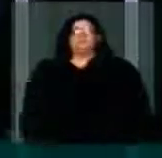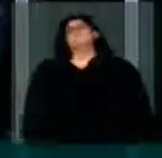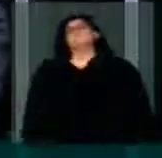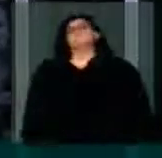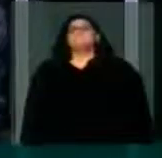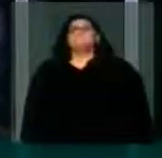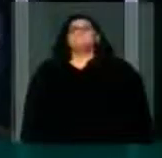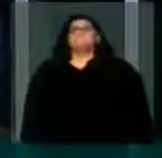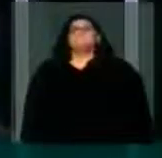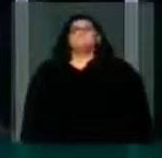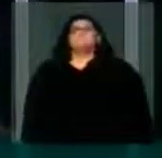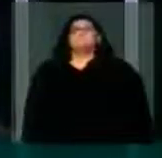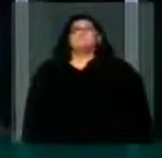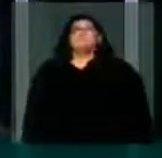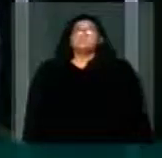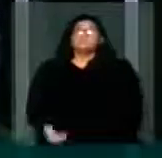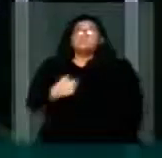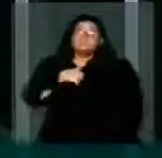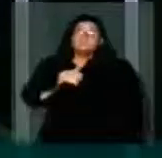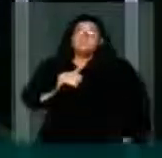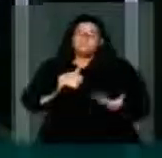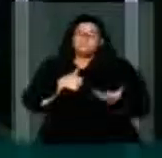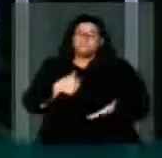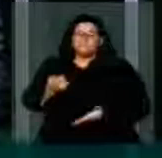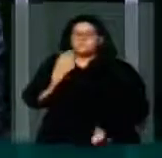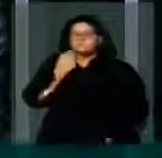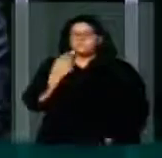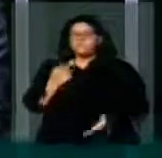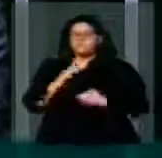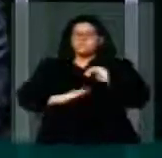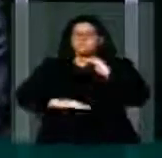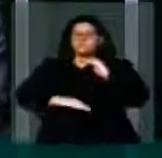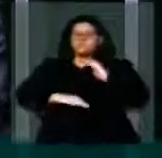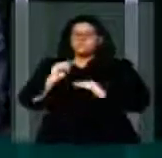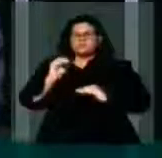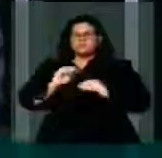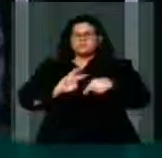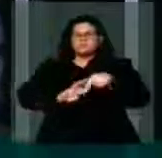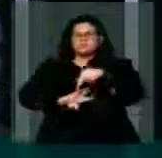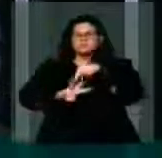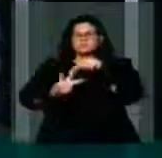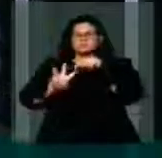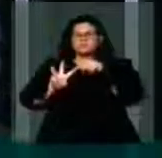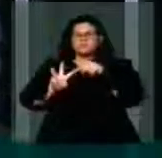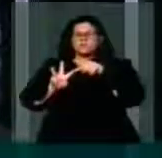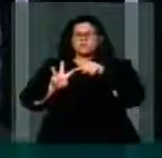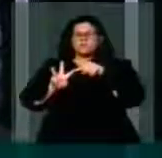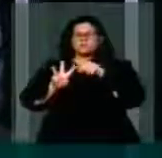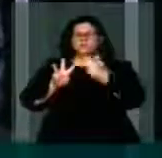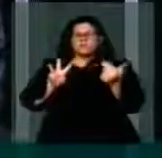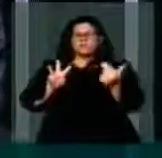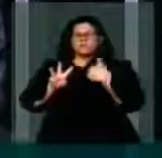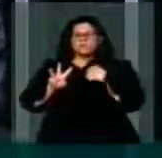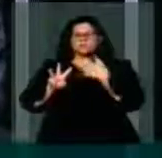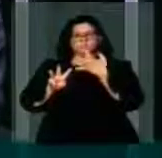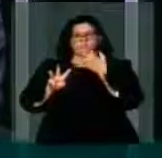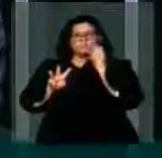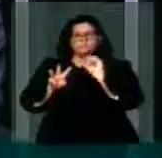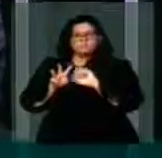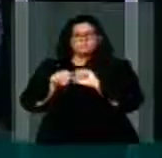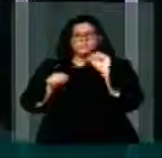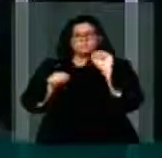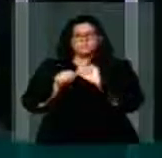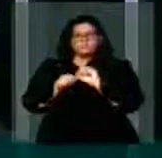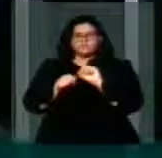eu dizia exatamente desses 3 pilares desse trabalho que desejo realizar como